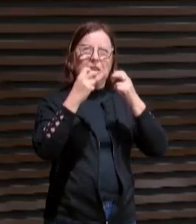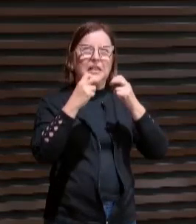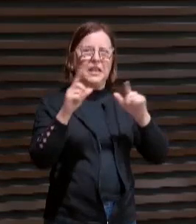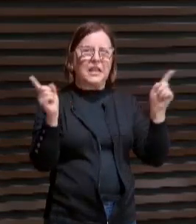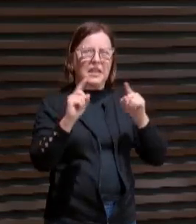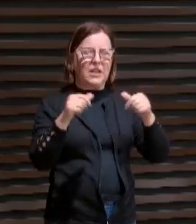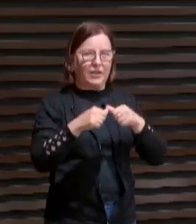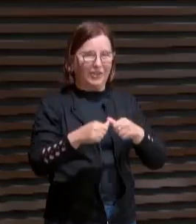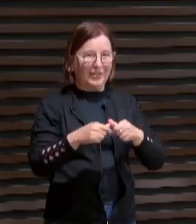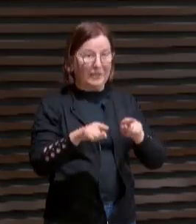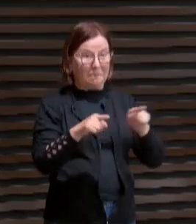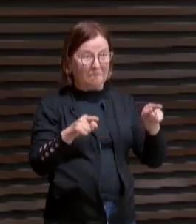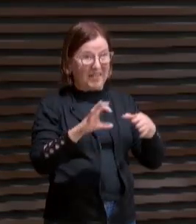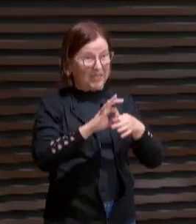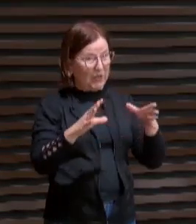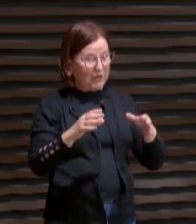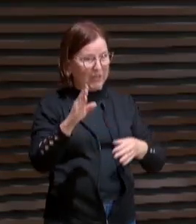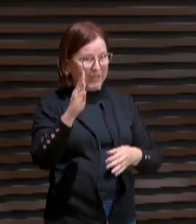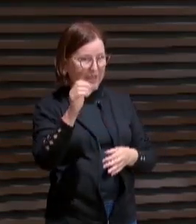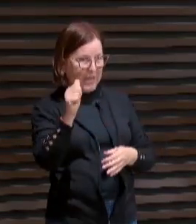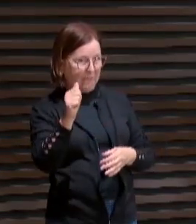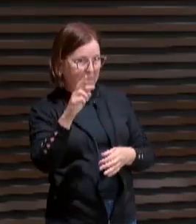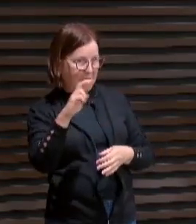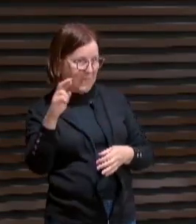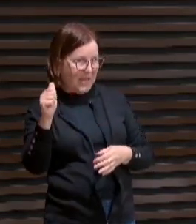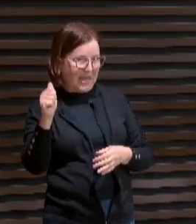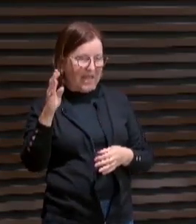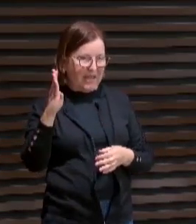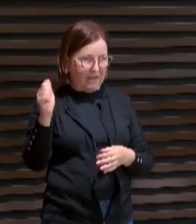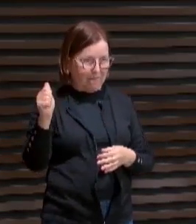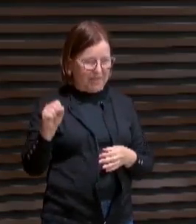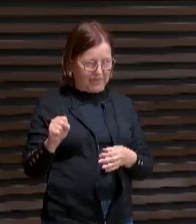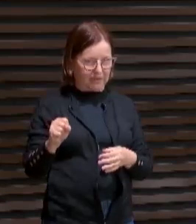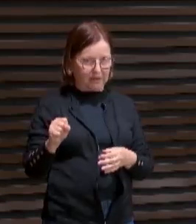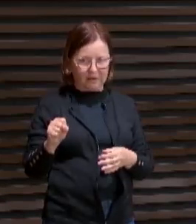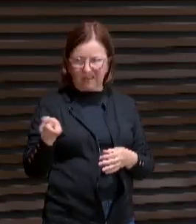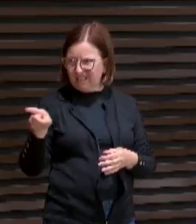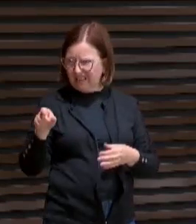este, mas Barrabás. Ora, Barrabás era salteador.